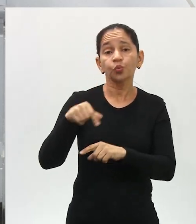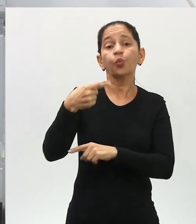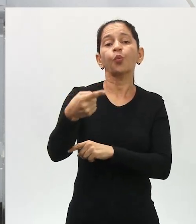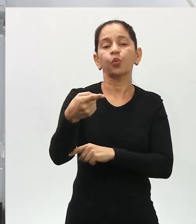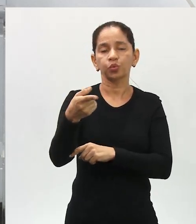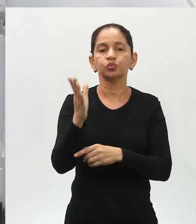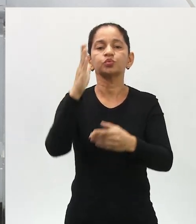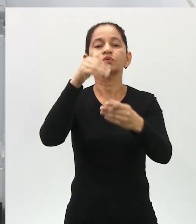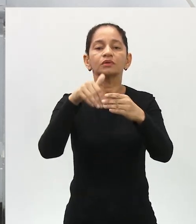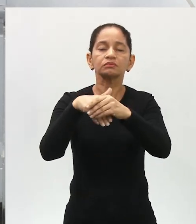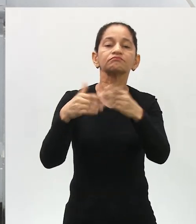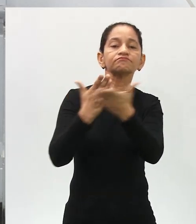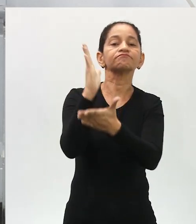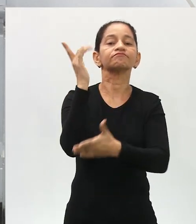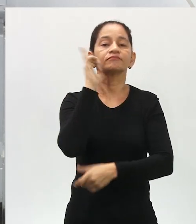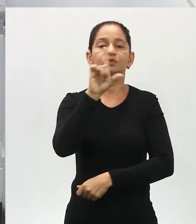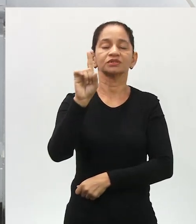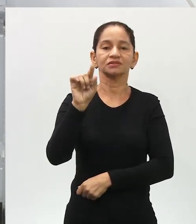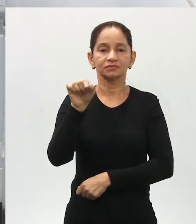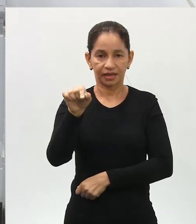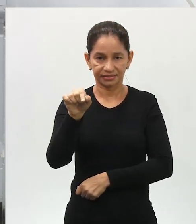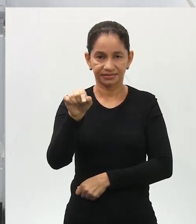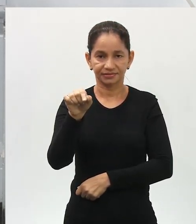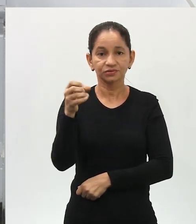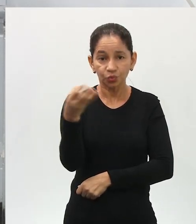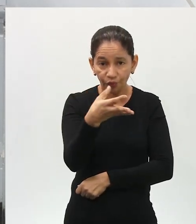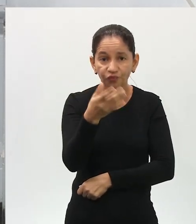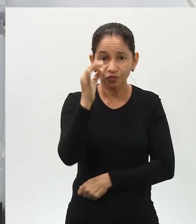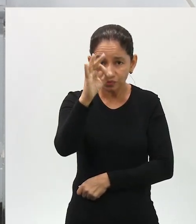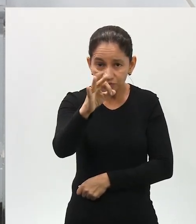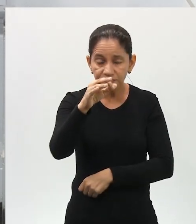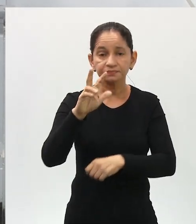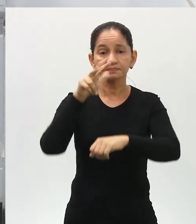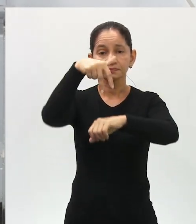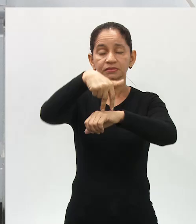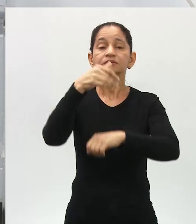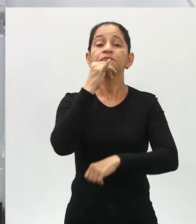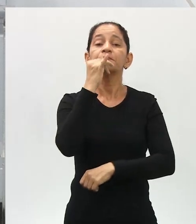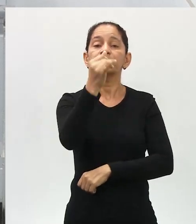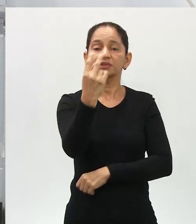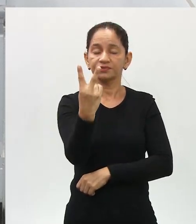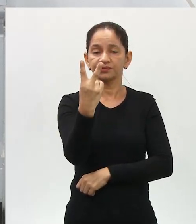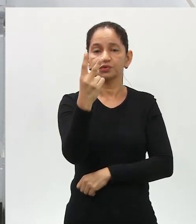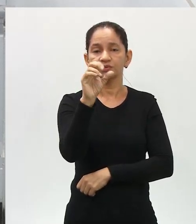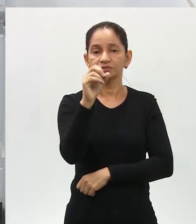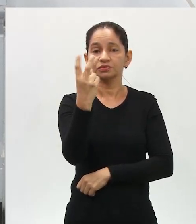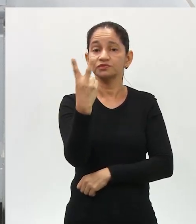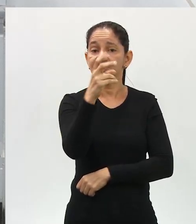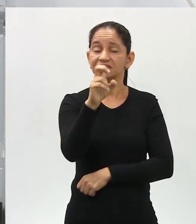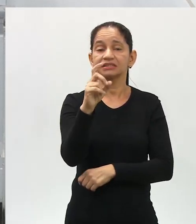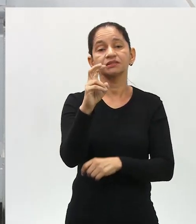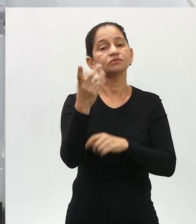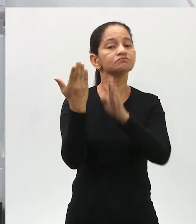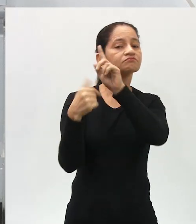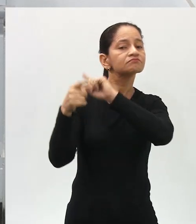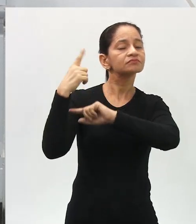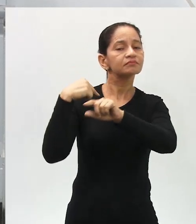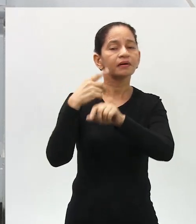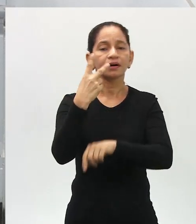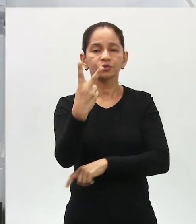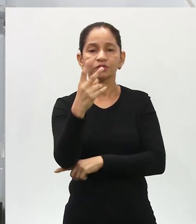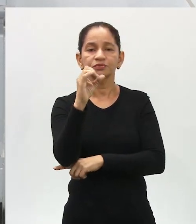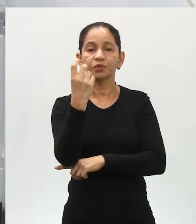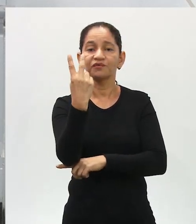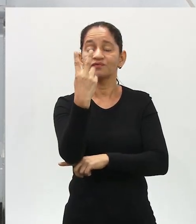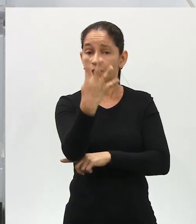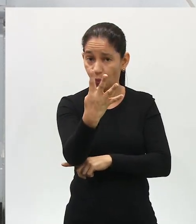do governador subsequente. Então, por exemplo, nós estamos agora em 2025, tivemos eleições em 2024